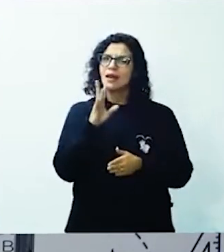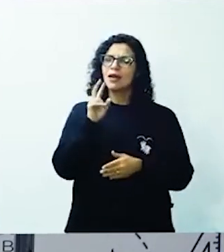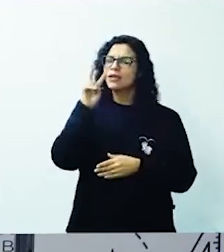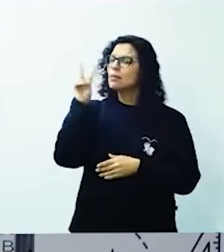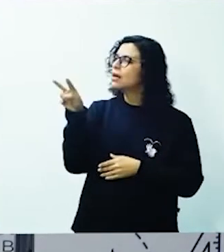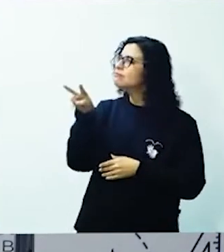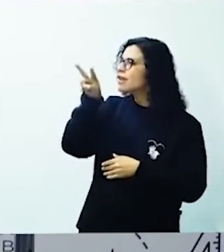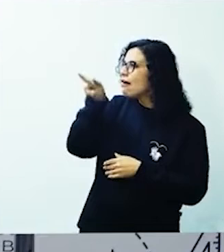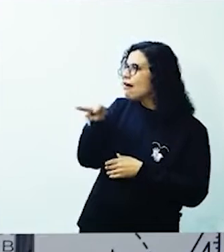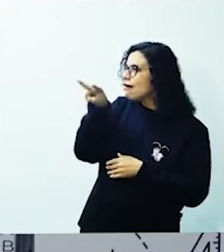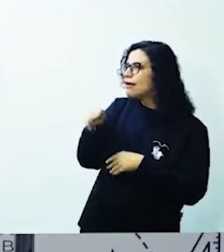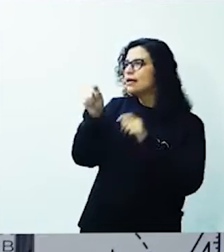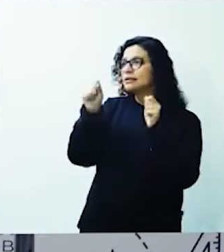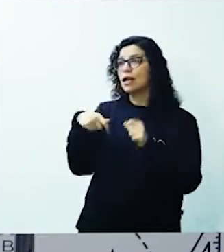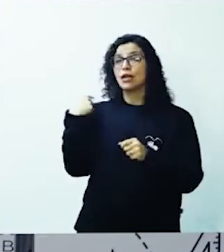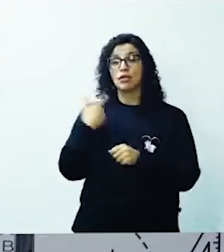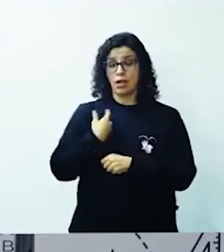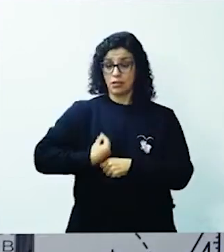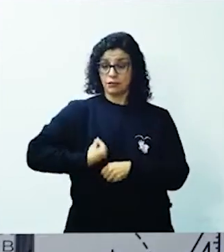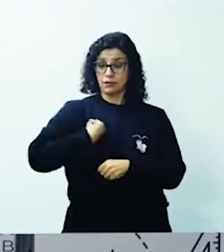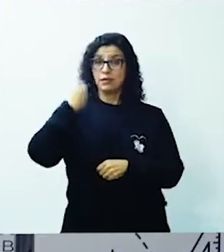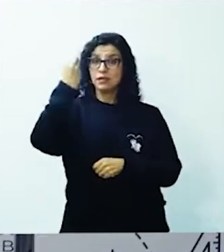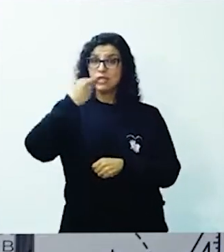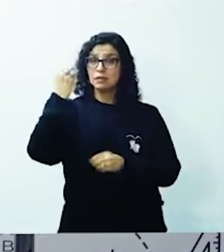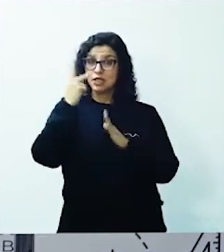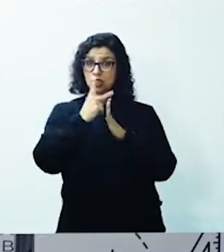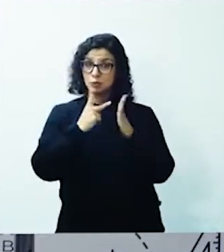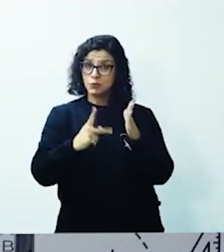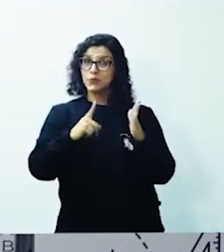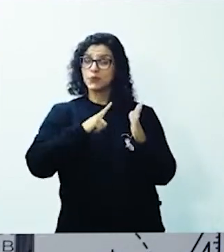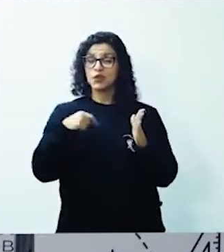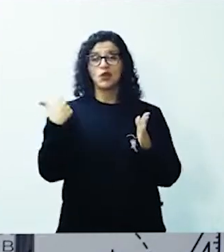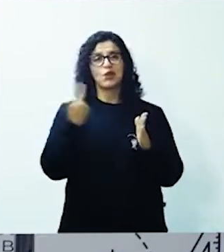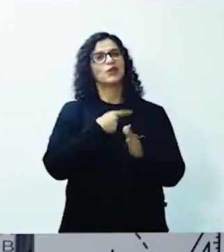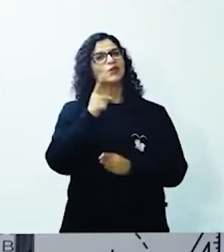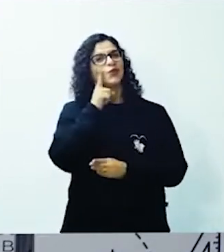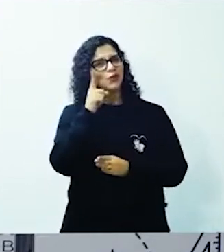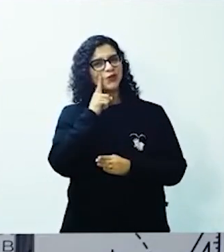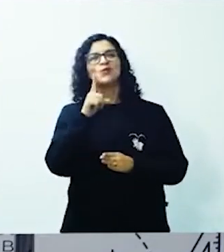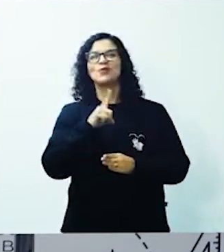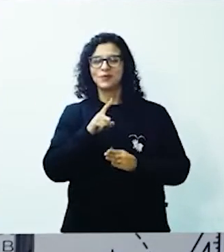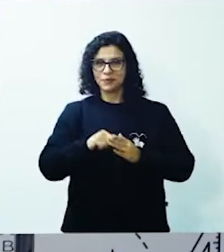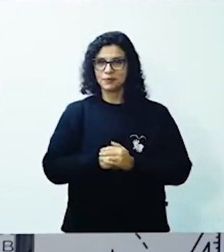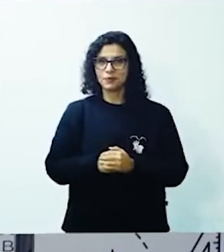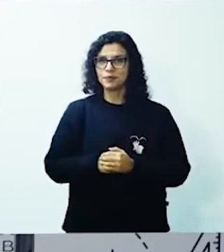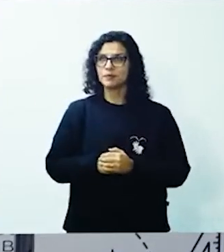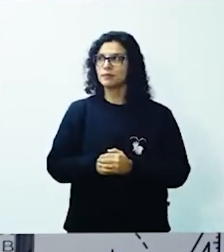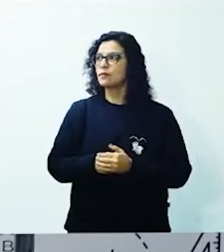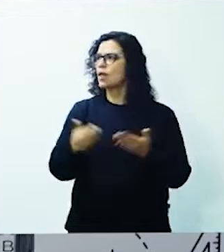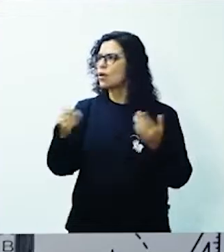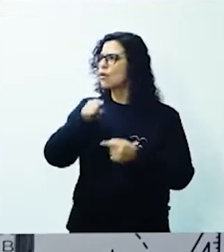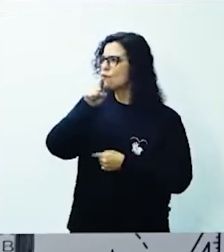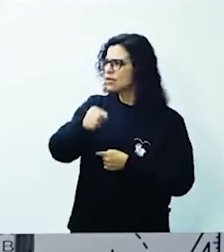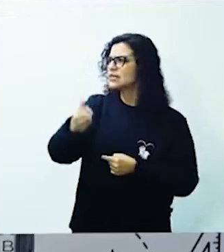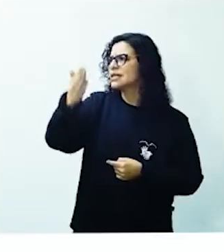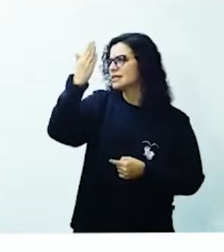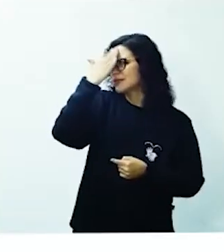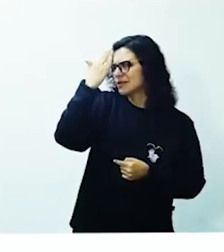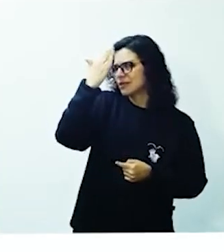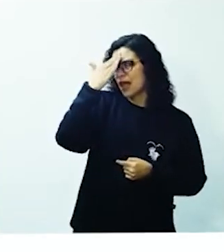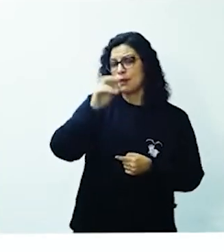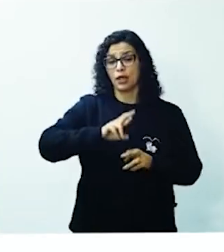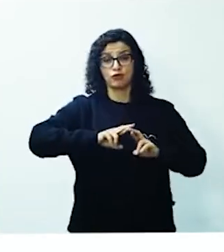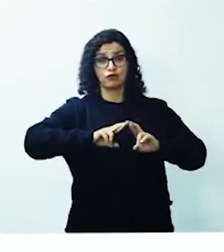gente consegue viver esses poemas. Então, eles estão aí no nosso dia a dia. E você sabe